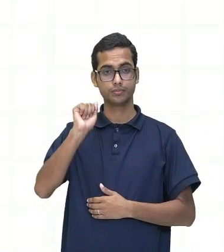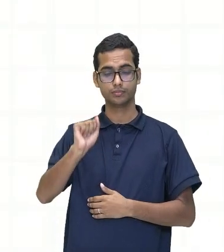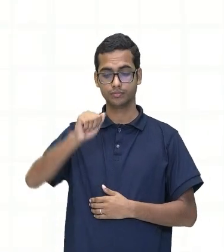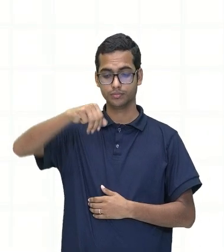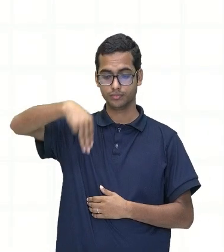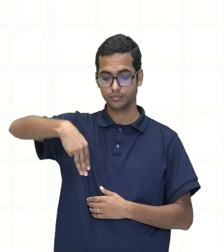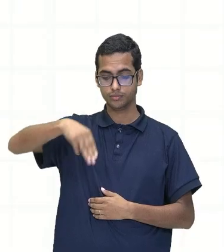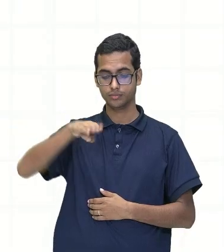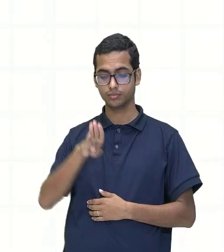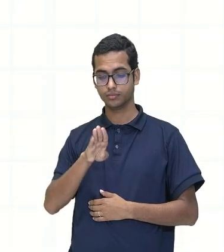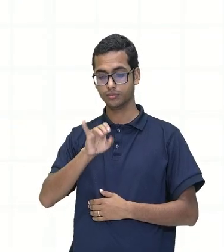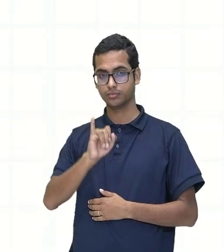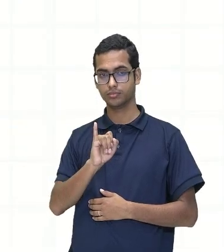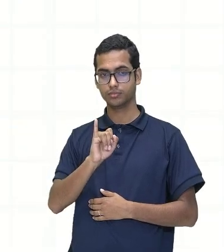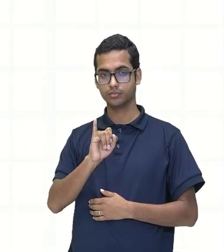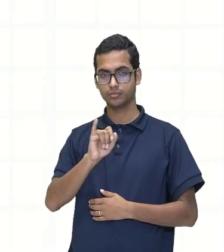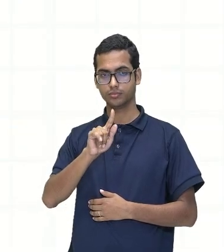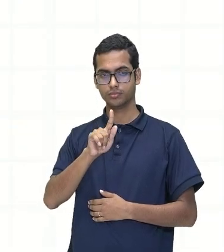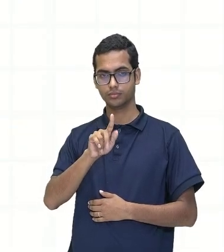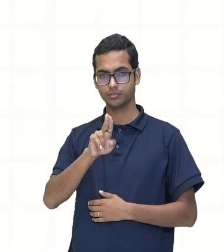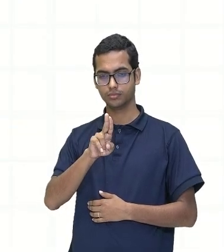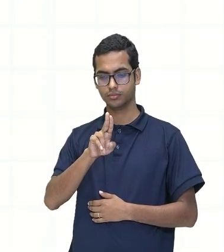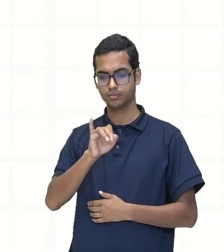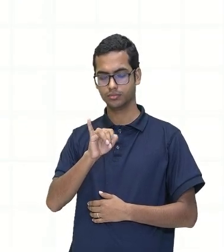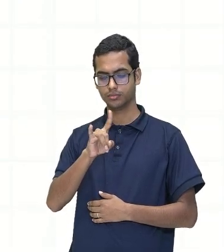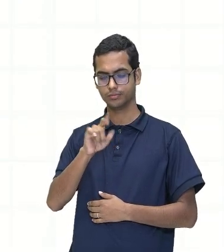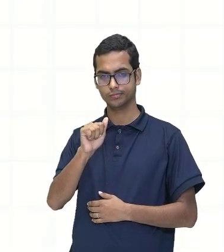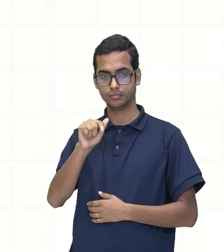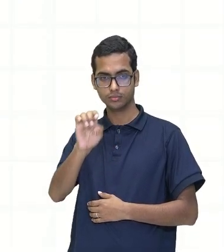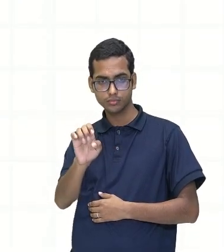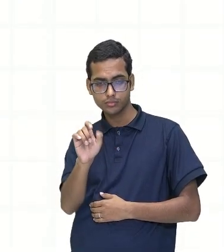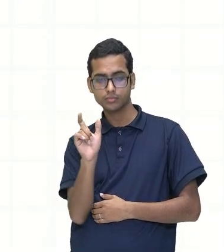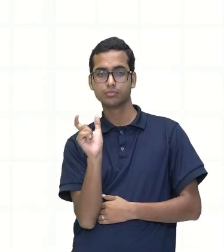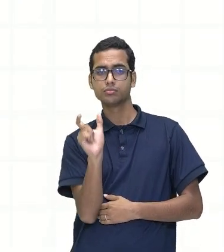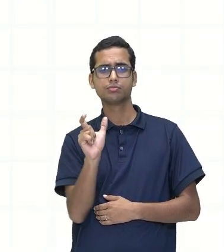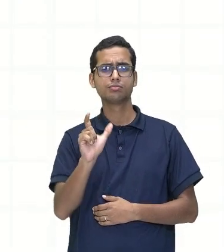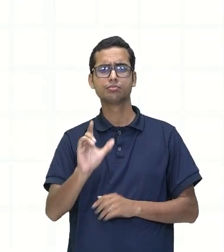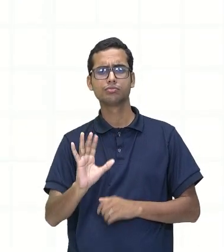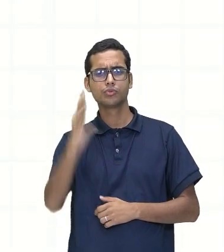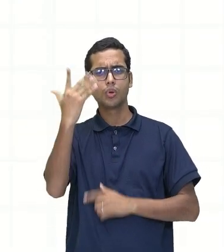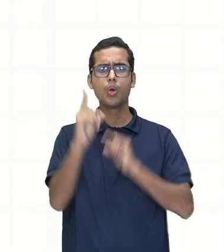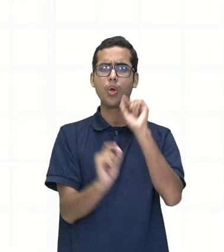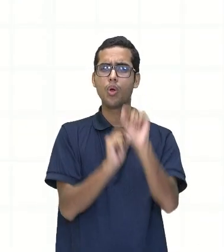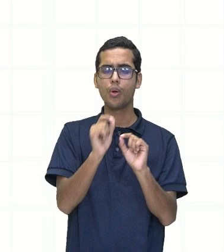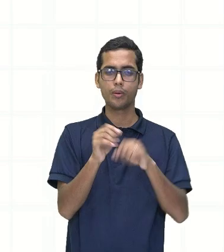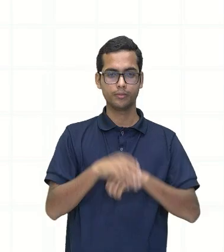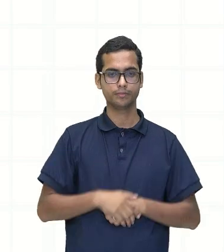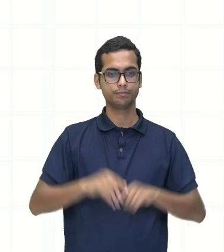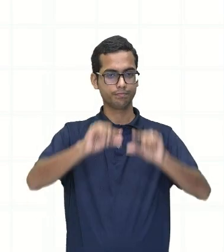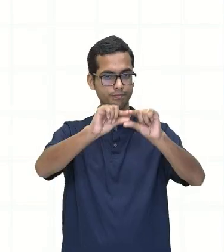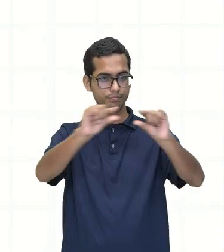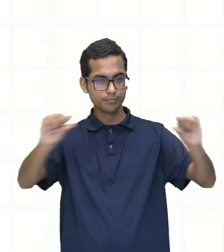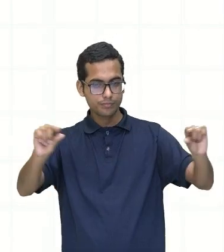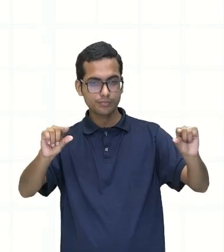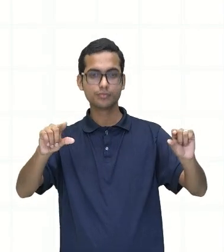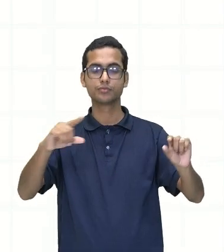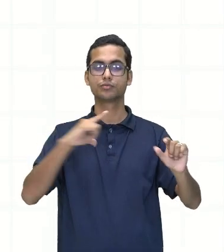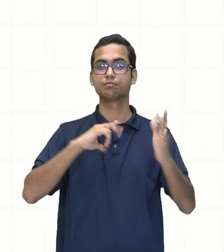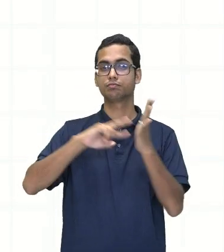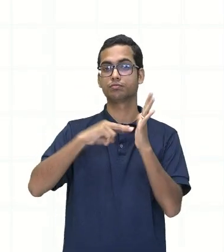ambiguidade ocorre quando, num determinado enunciado, há duplicidade